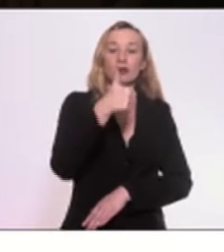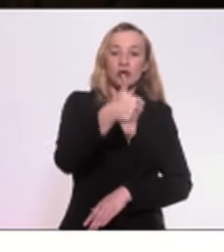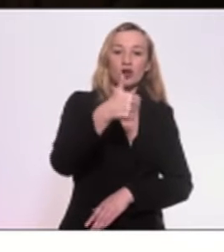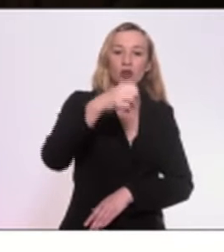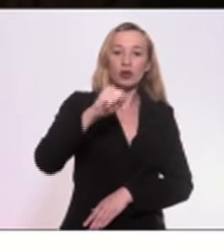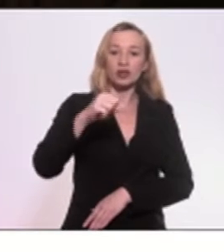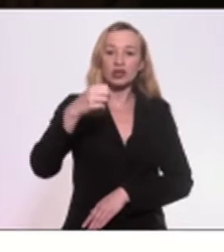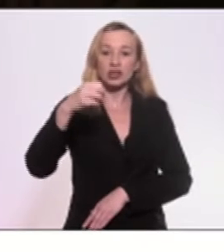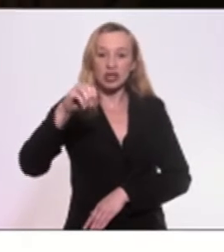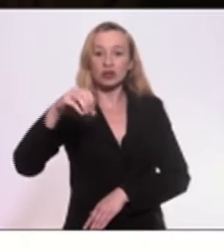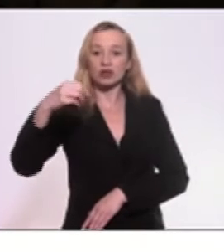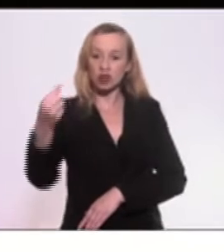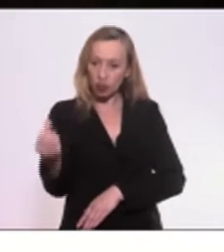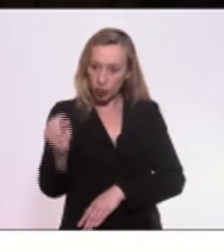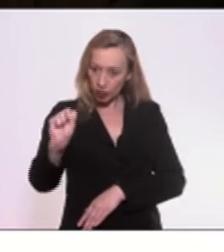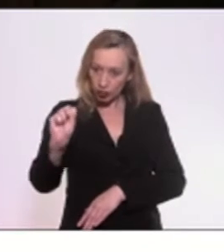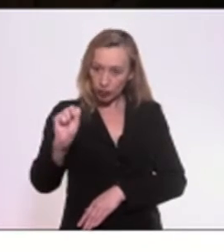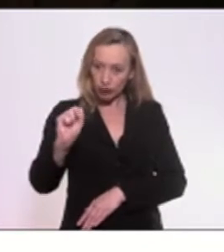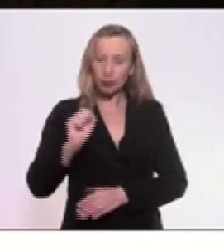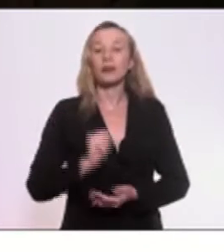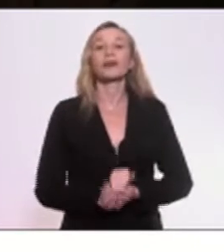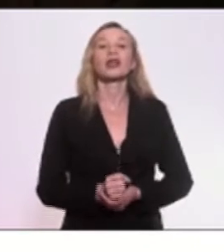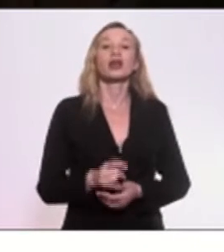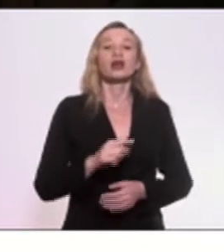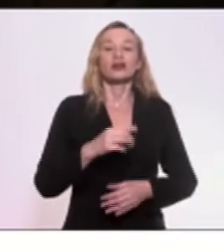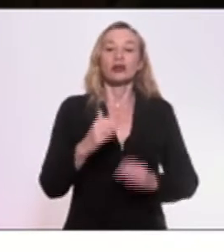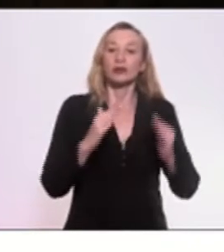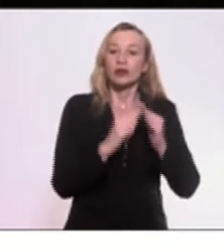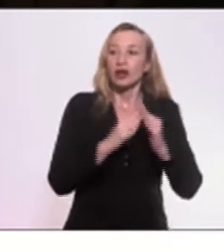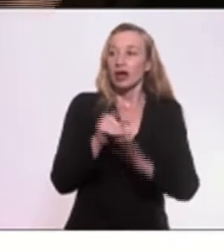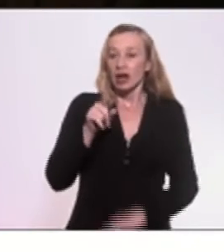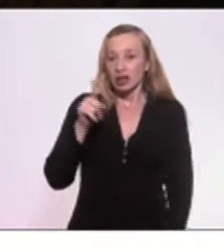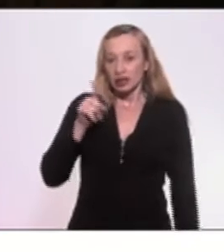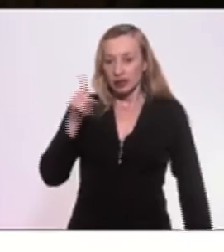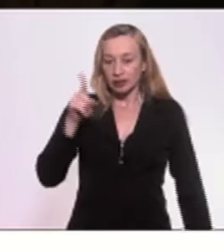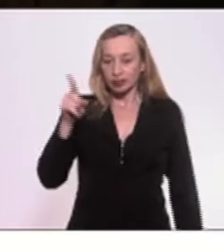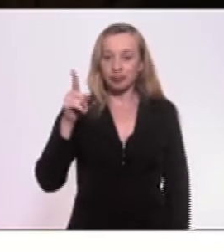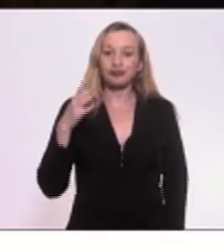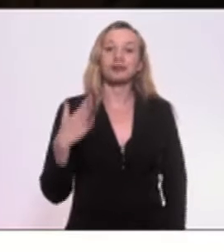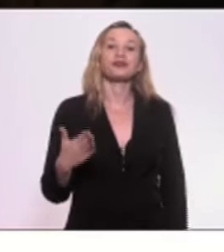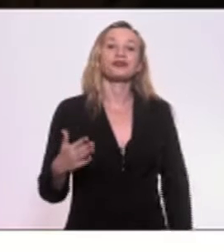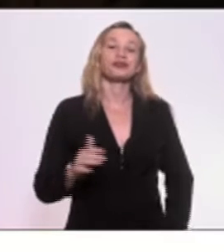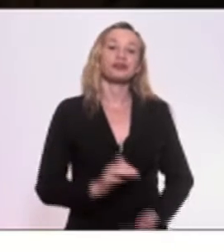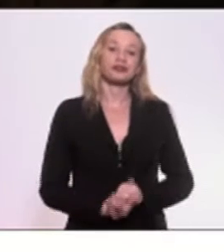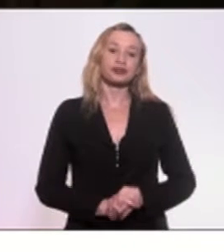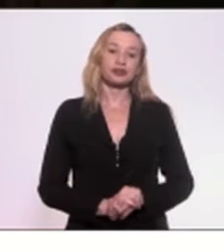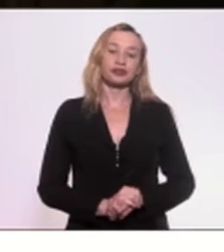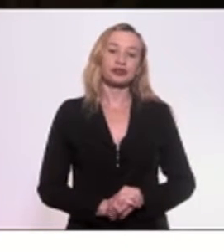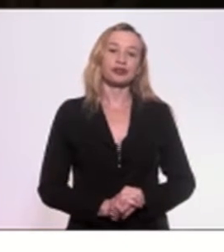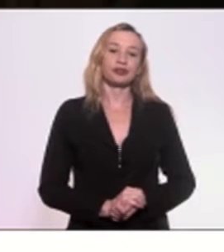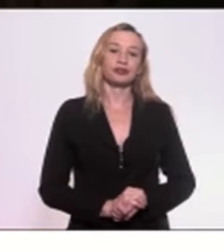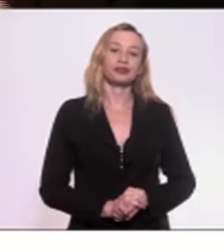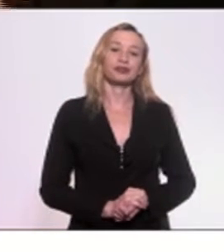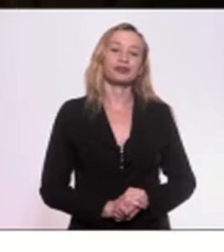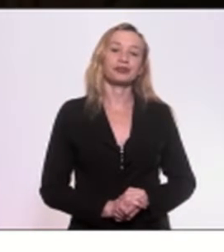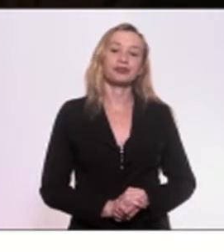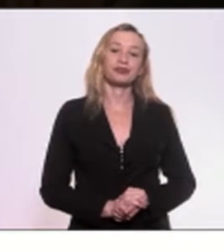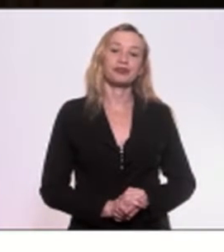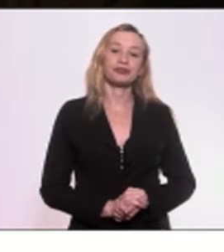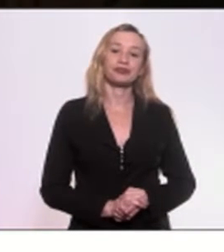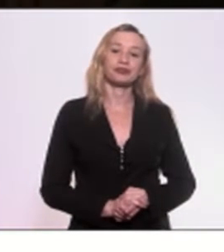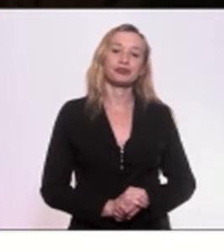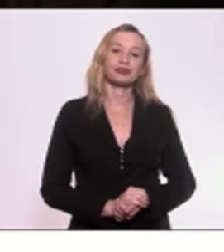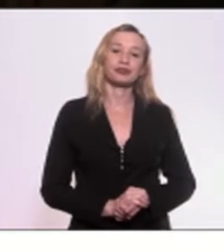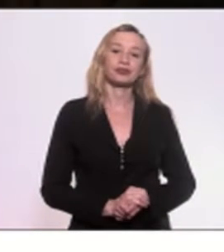1808 e foi morar aqui à minha esquerda, exatamente no Paço.